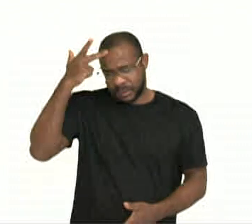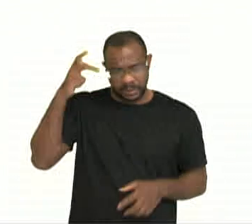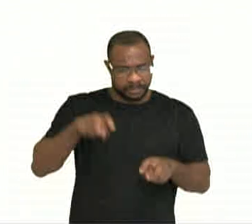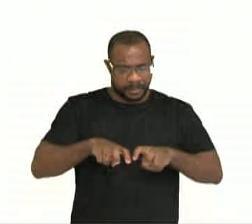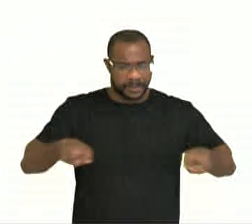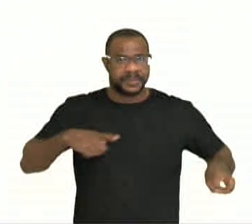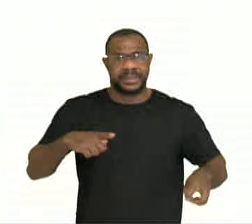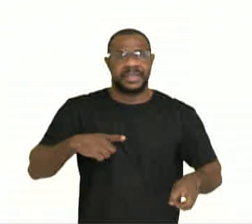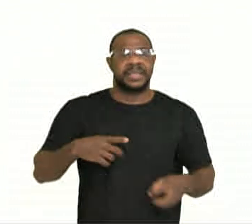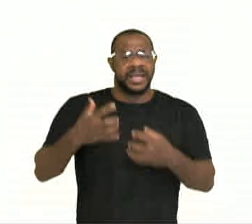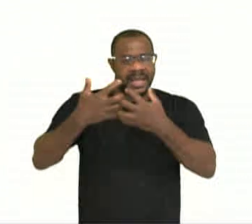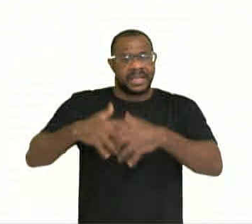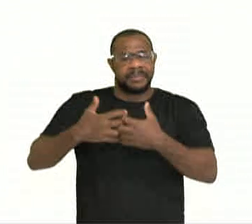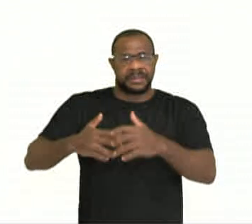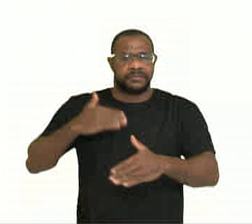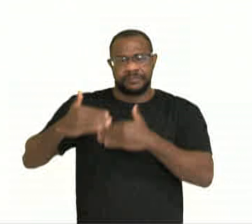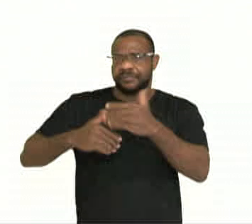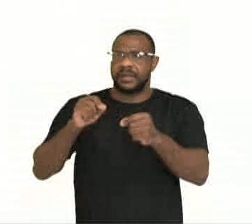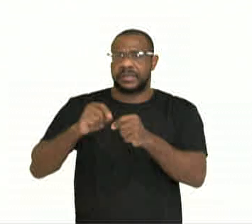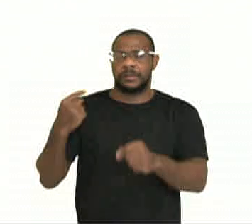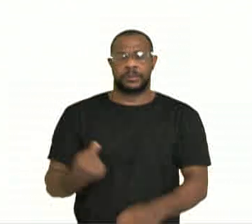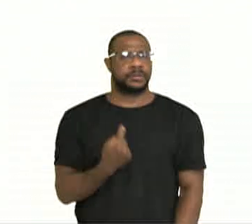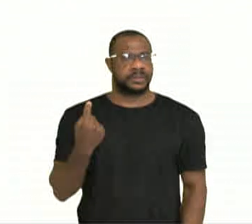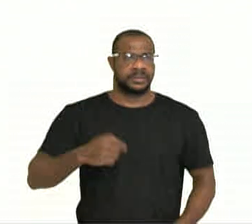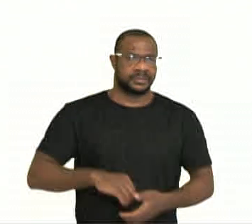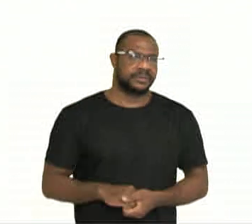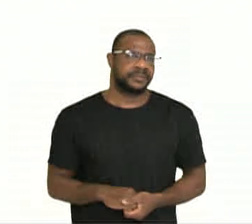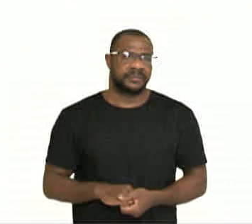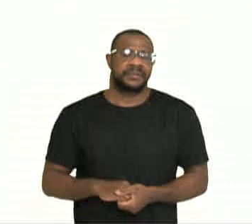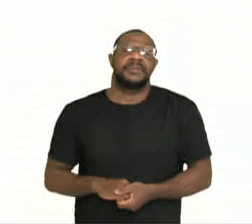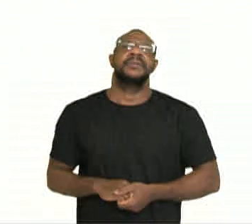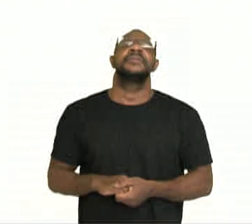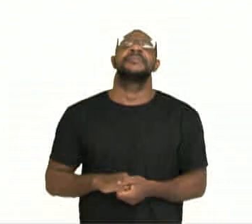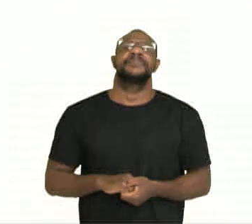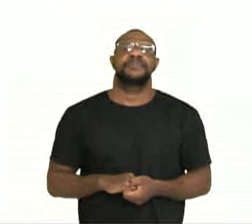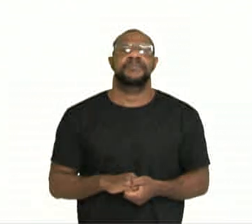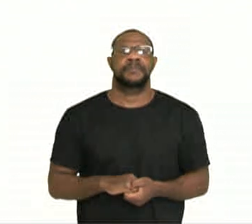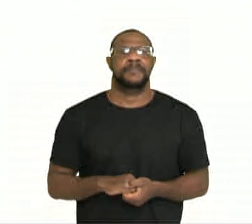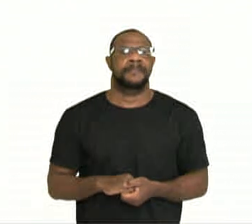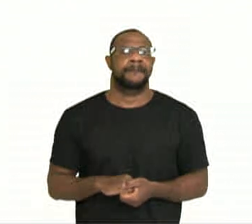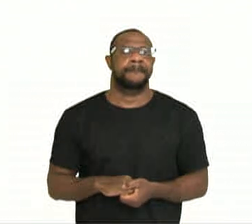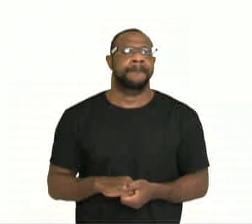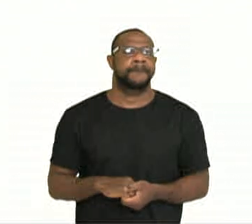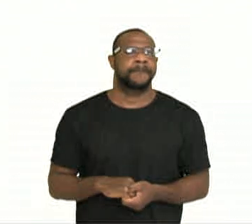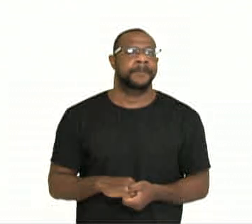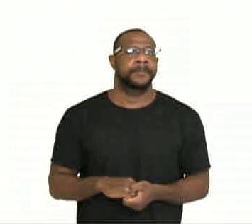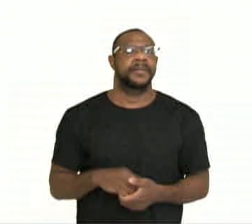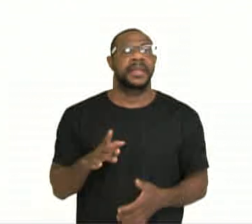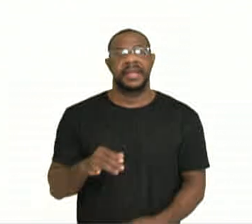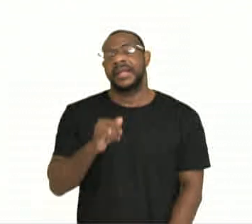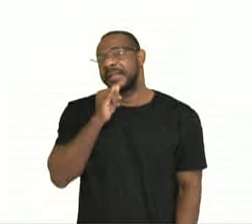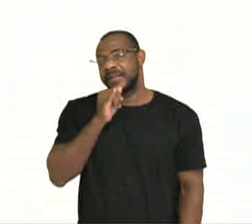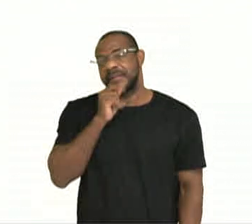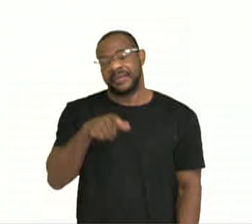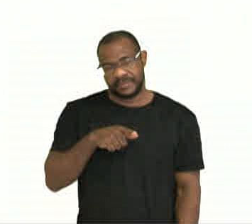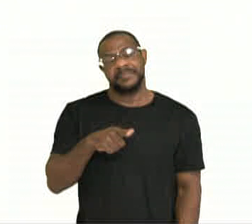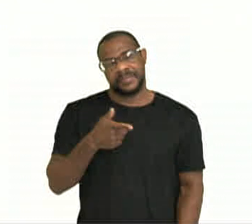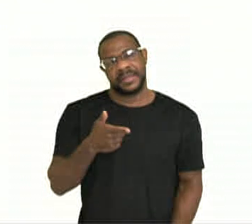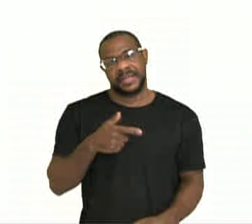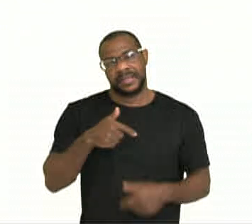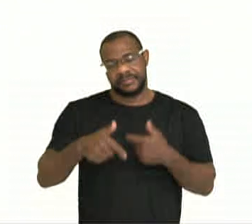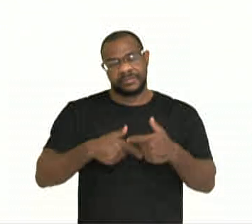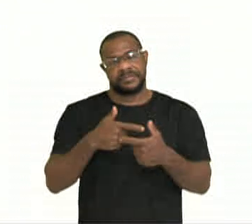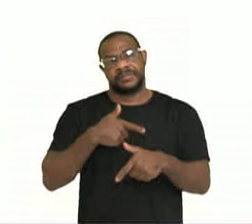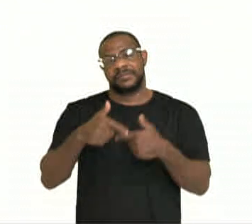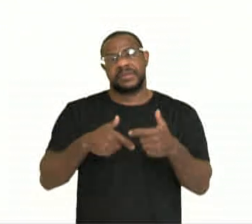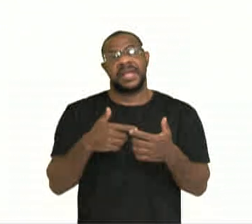existem as máquinas que desenvolvem aquele trabalho, né? Que são programadas para desenvolver aquele trabalho. Isso é um exemplo de desemprego estrutural.